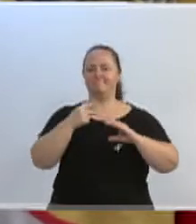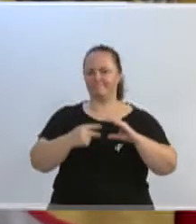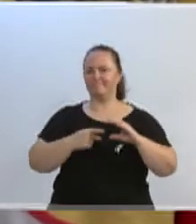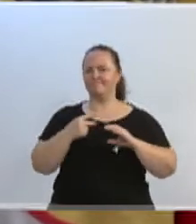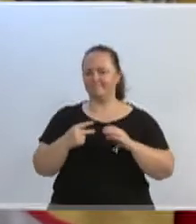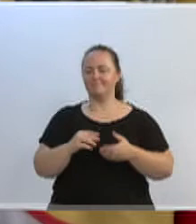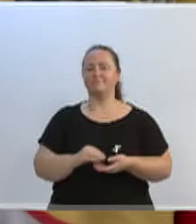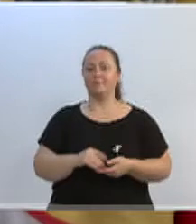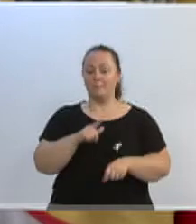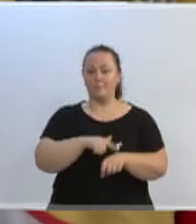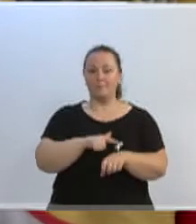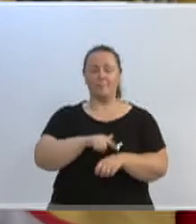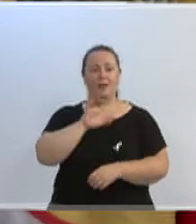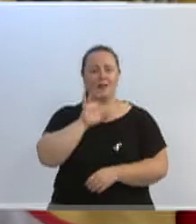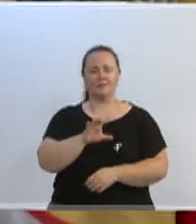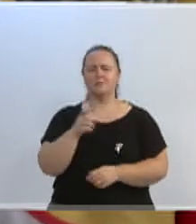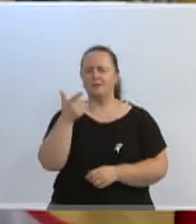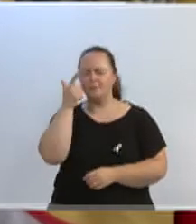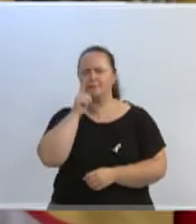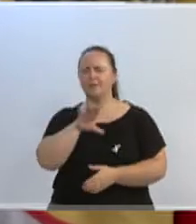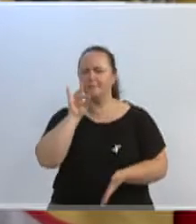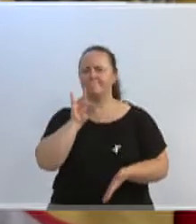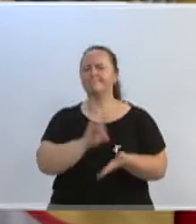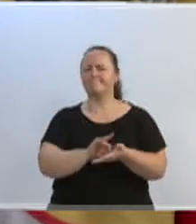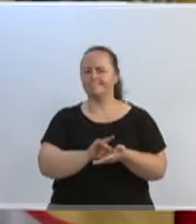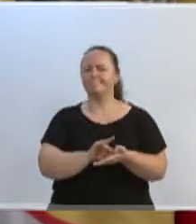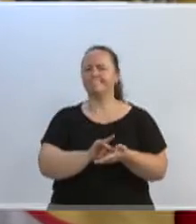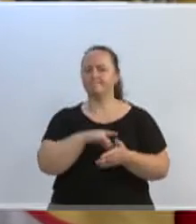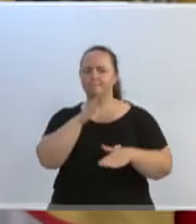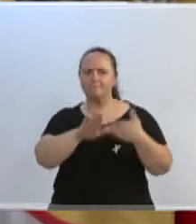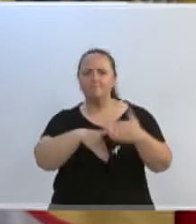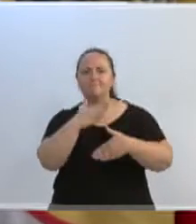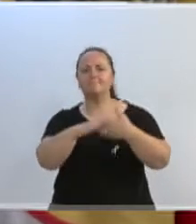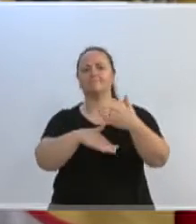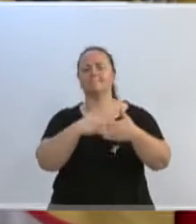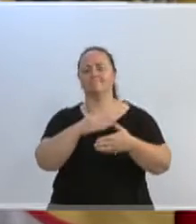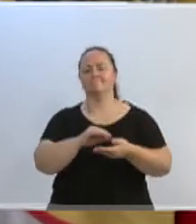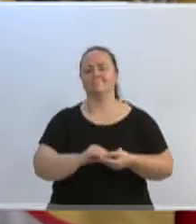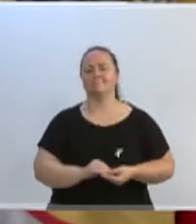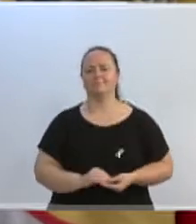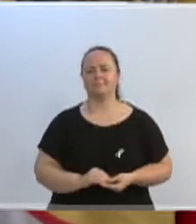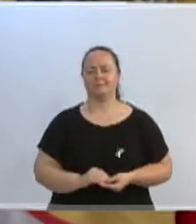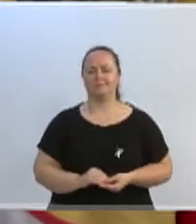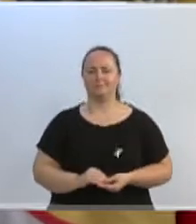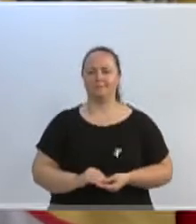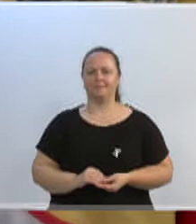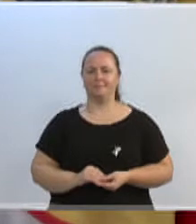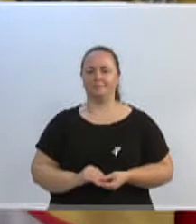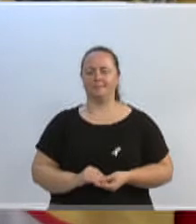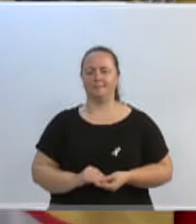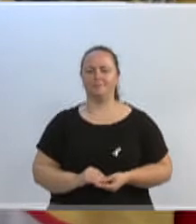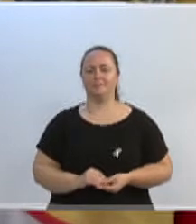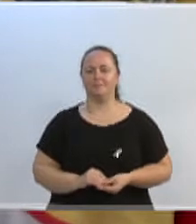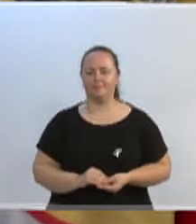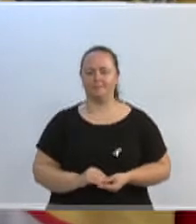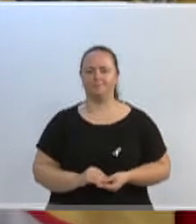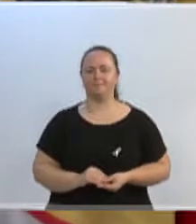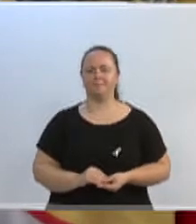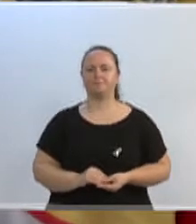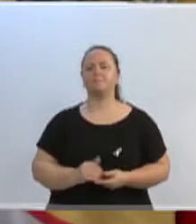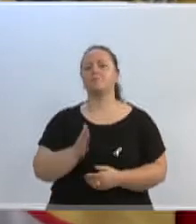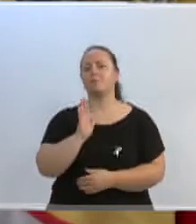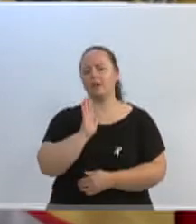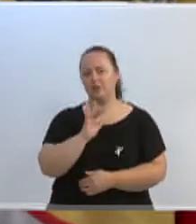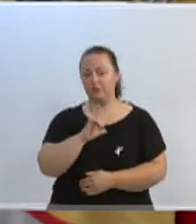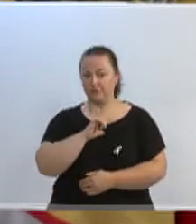é que a gente vai cada vez mais evoluindo. Nós já temos, como foi muito bem lembrado pela